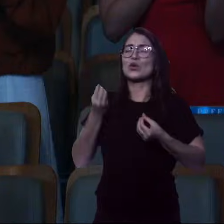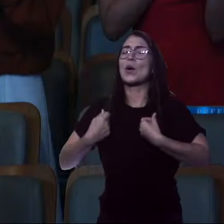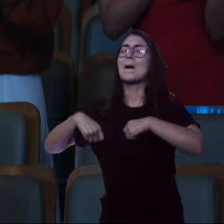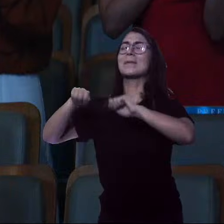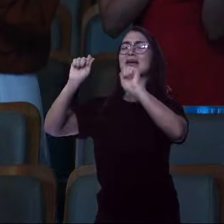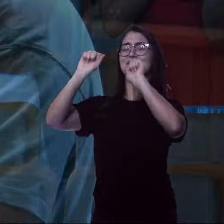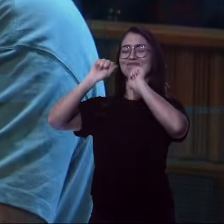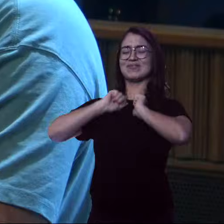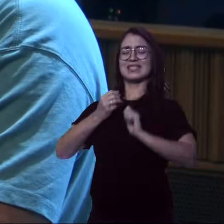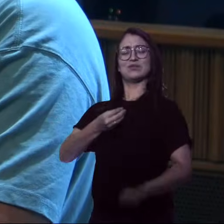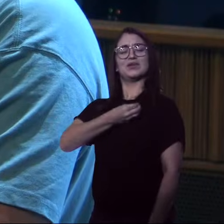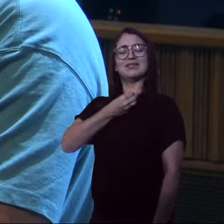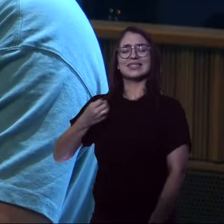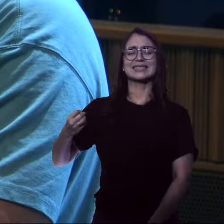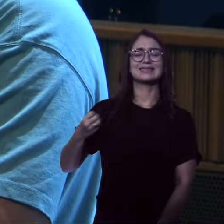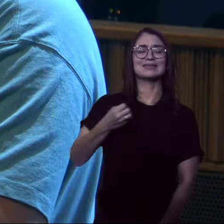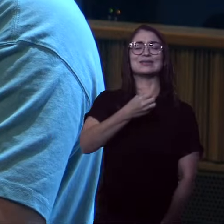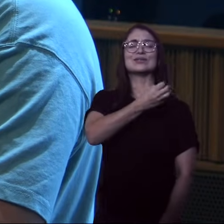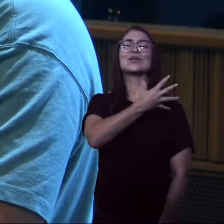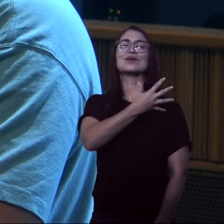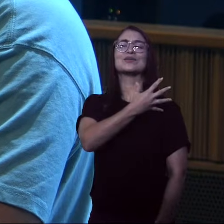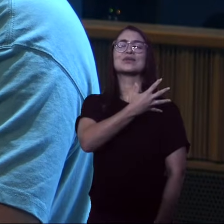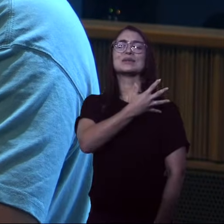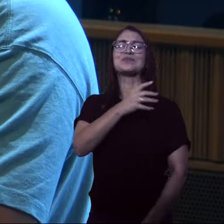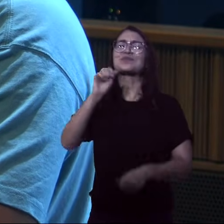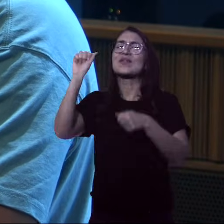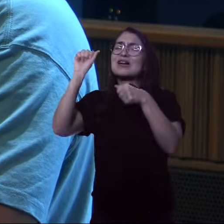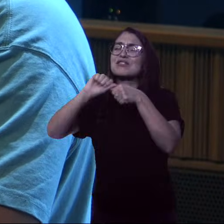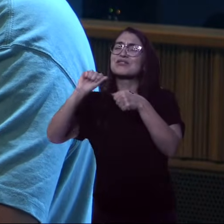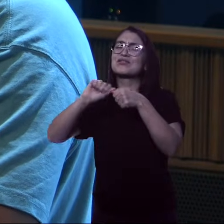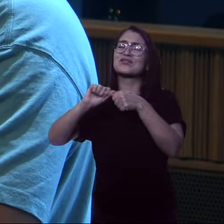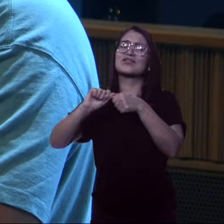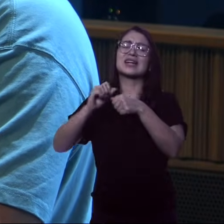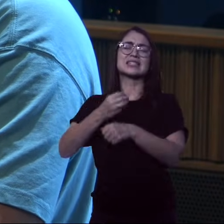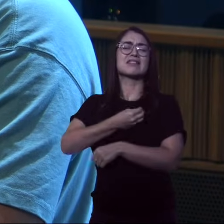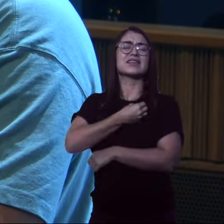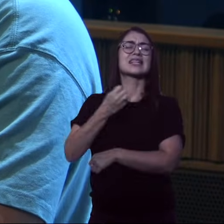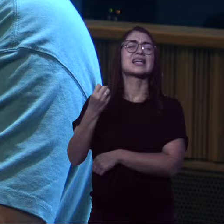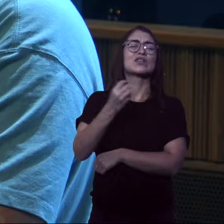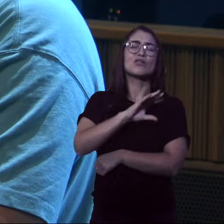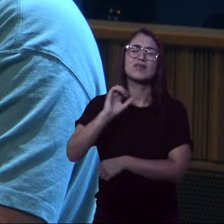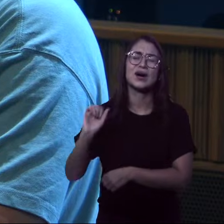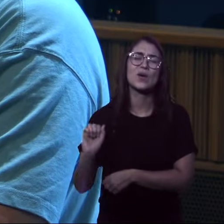trazer vida nova. Faz essa vida nova acontecer.